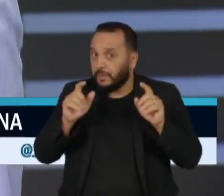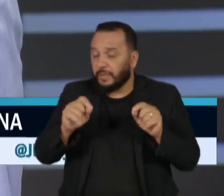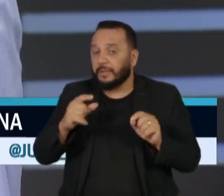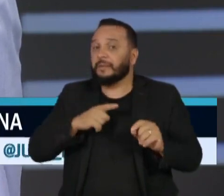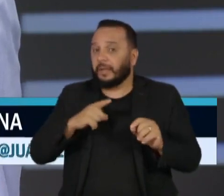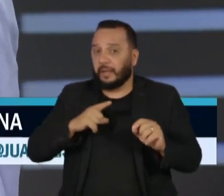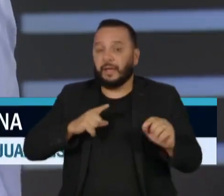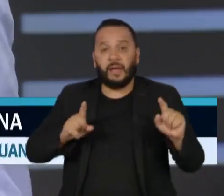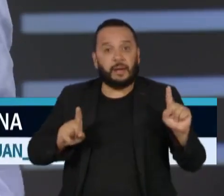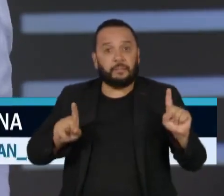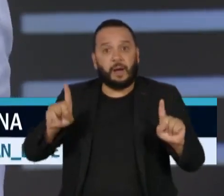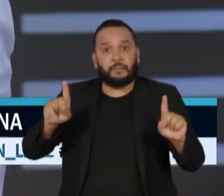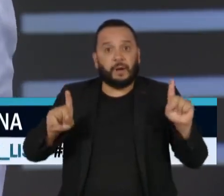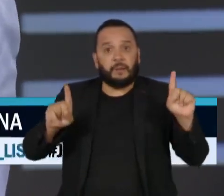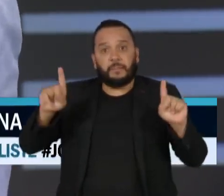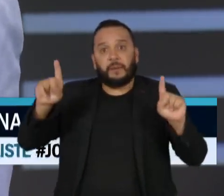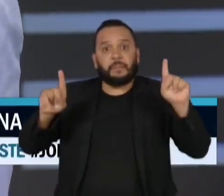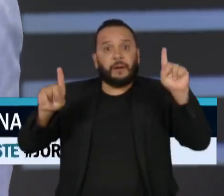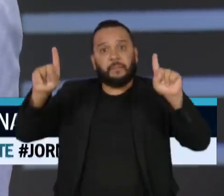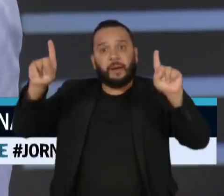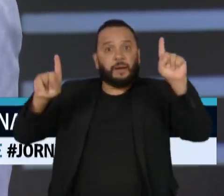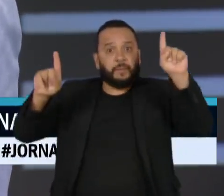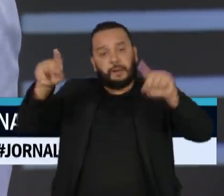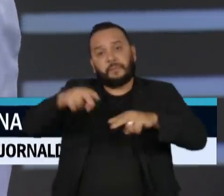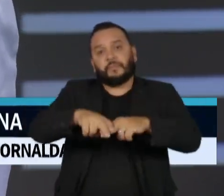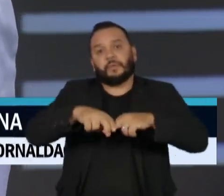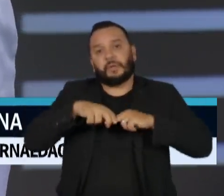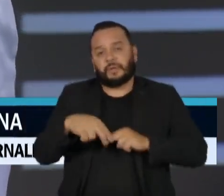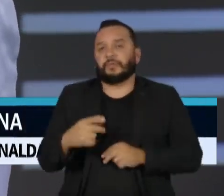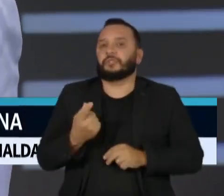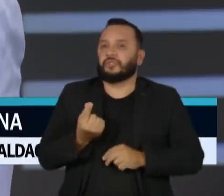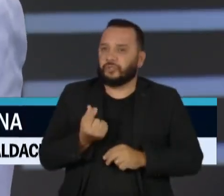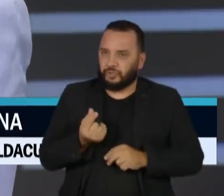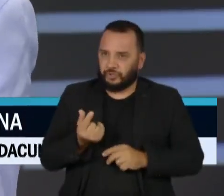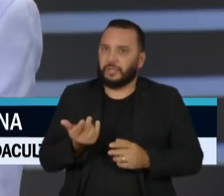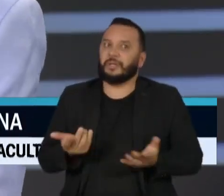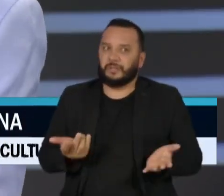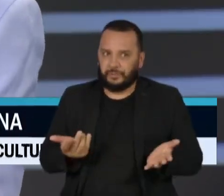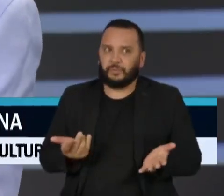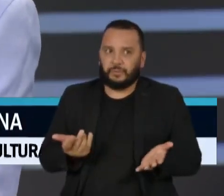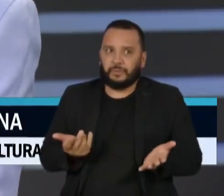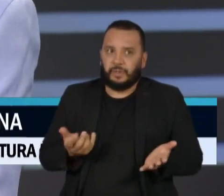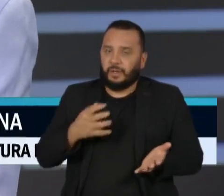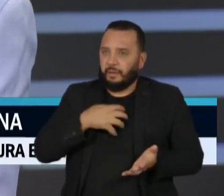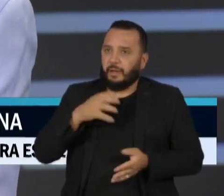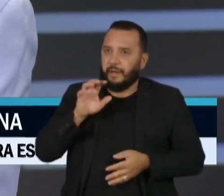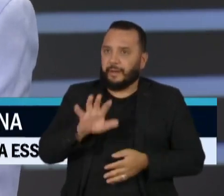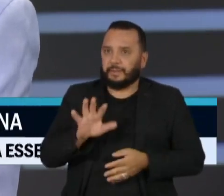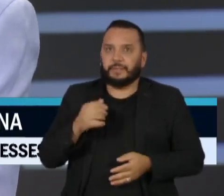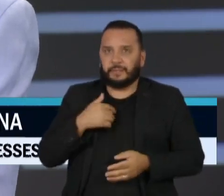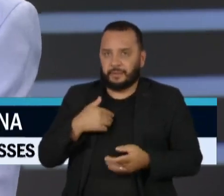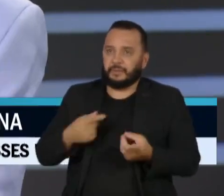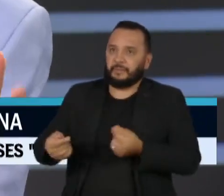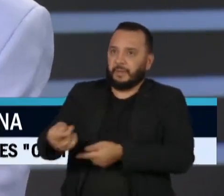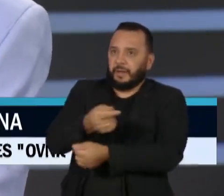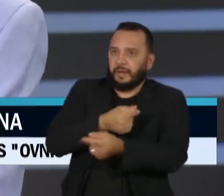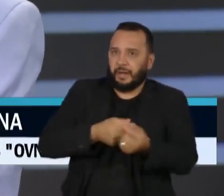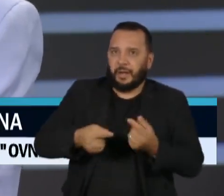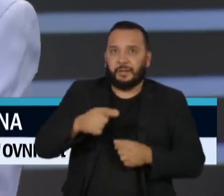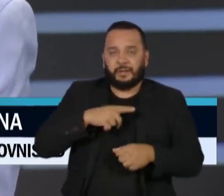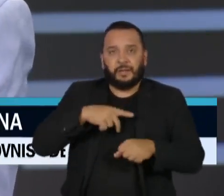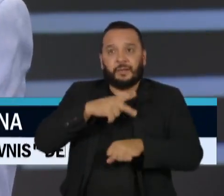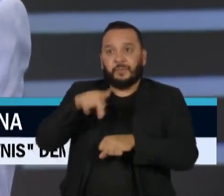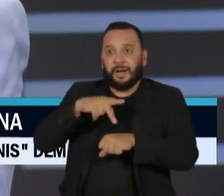uma disputa por dinheiro, uma coisa muito concreta, um mercado gigante, né? Muitas Sim.